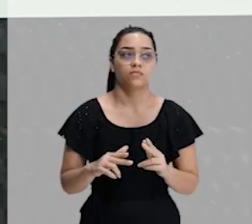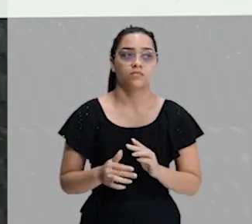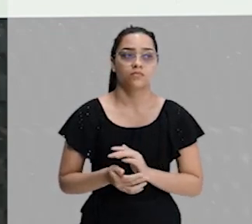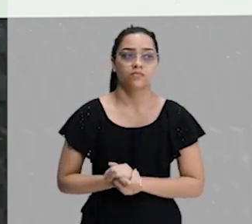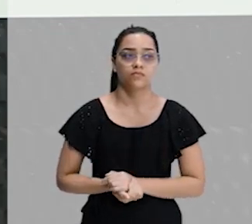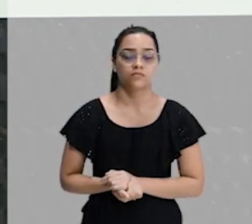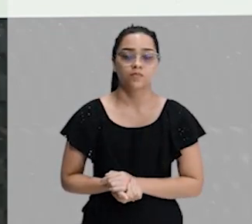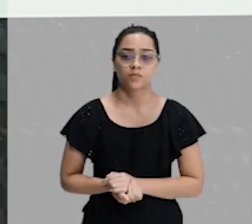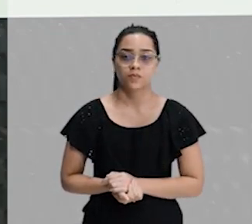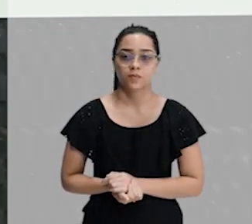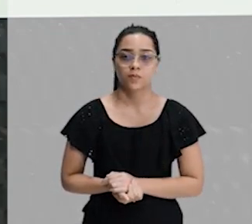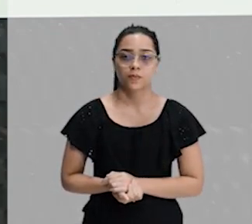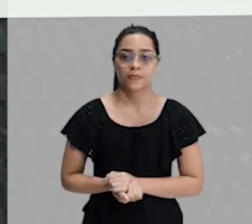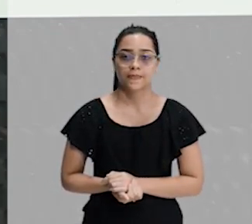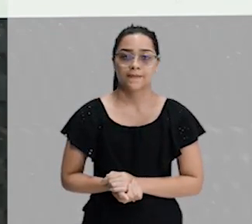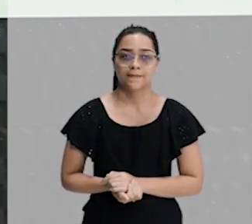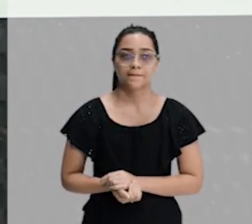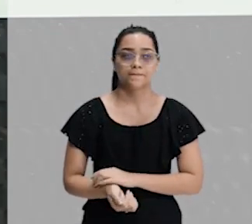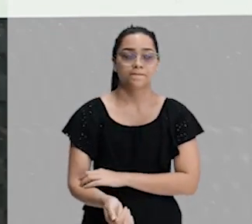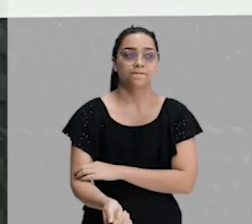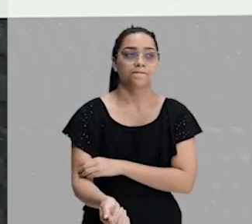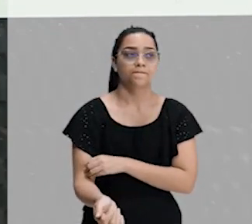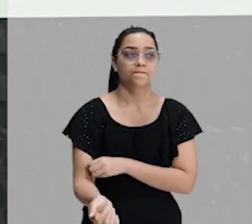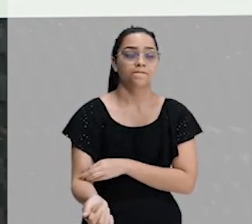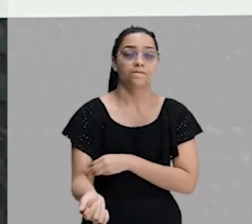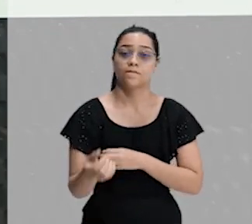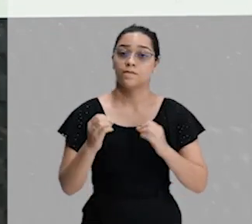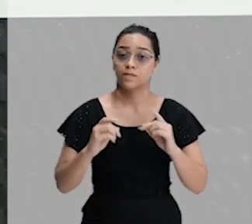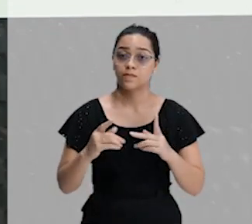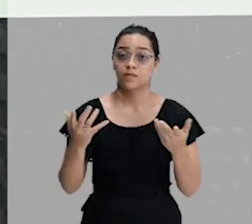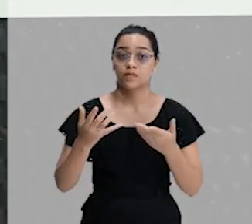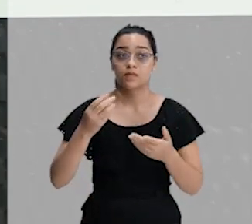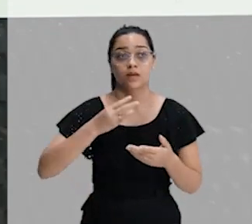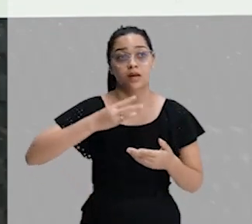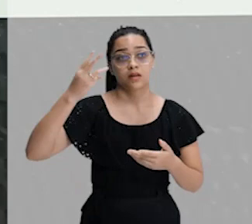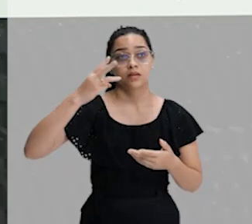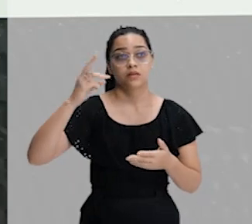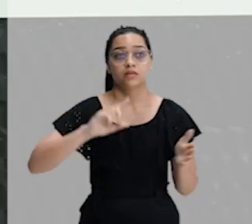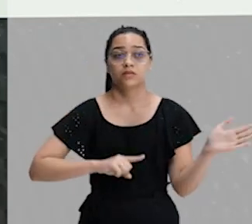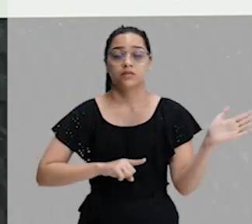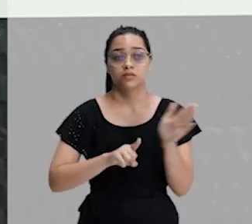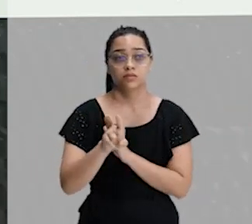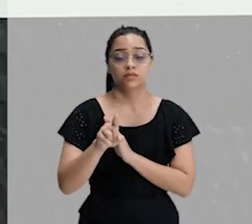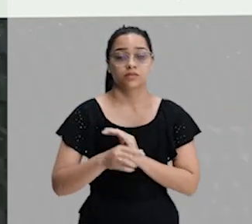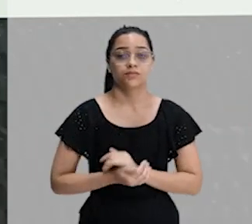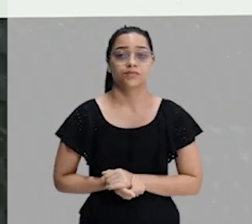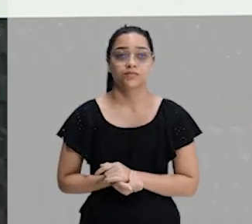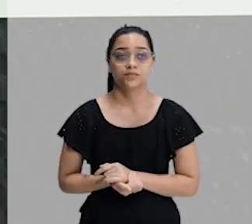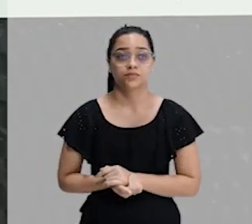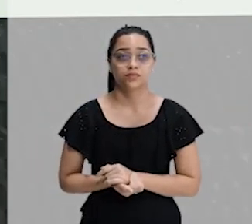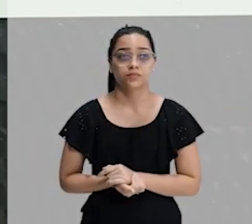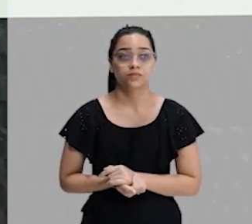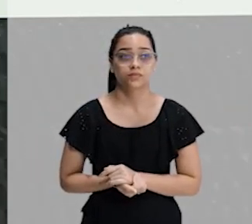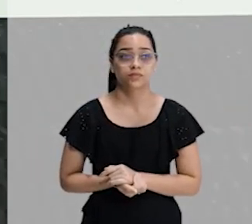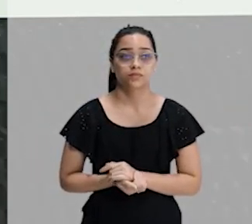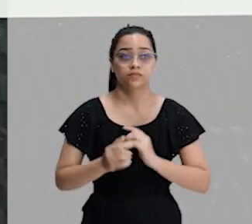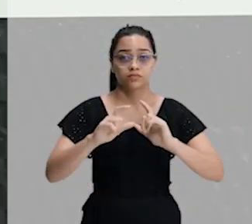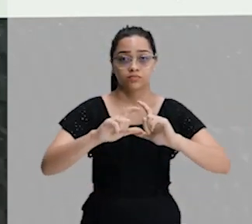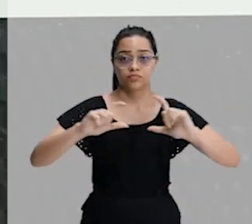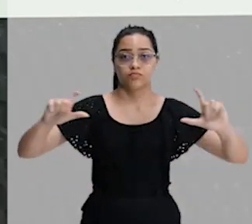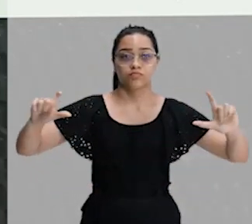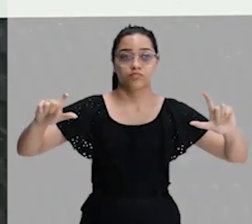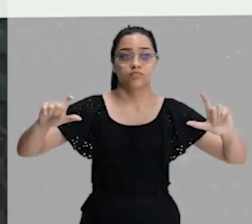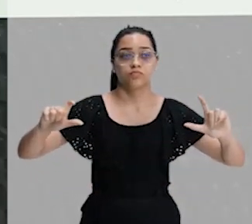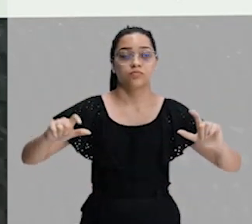para 1. Perfeito? Beleza, turma? Vamos fazer aqui a próxima questão. Um galão